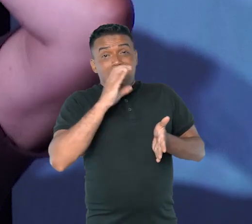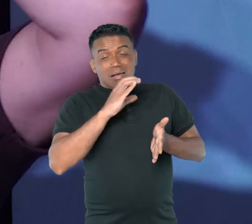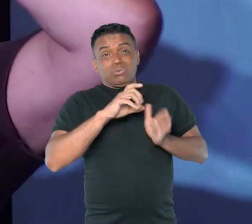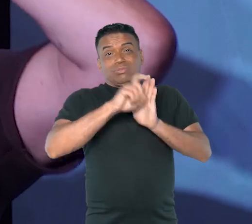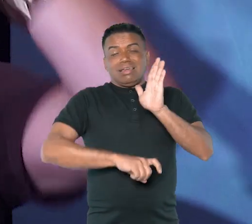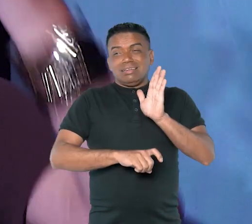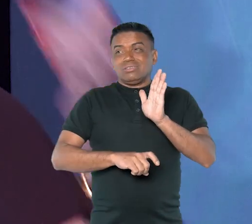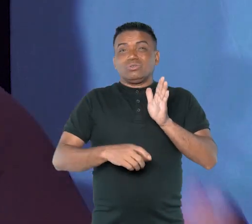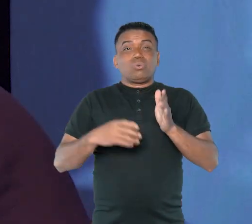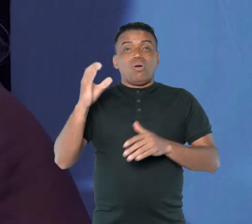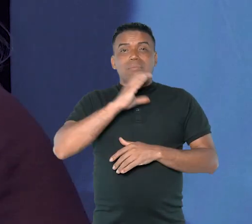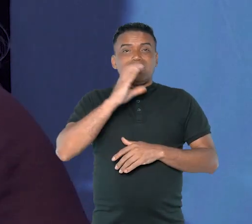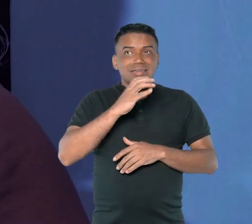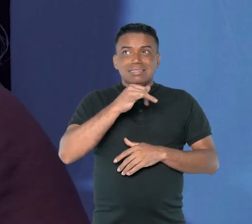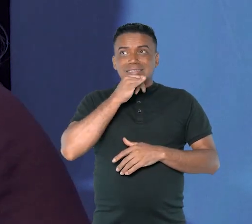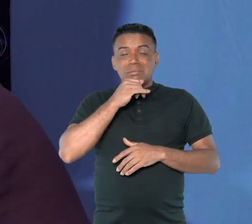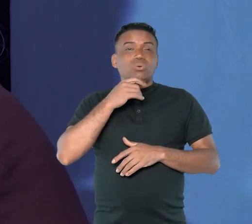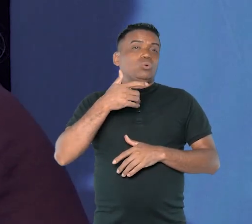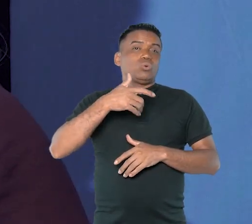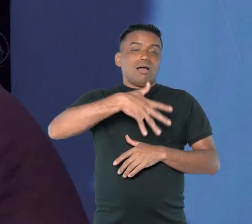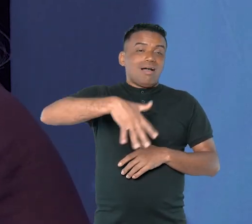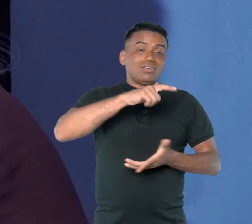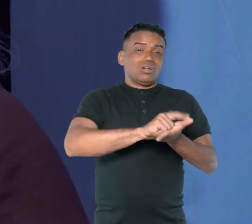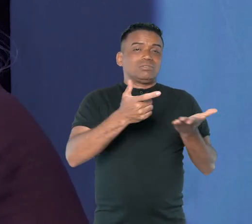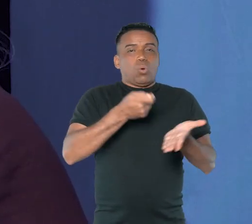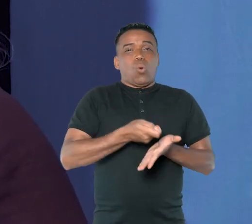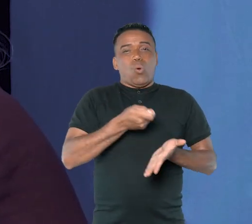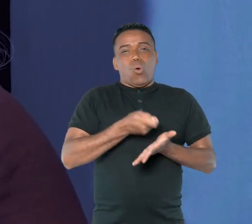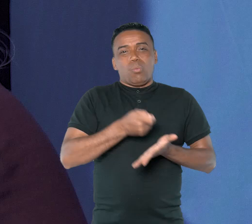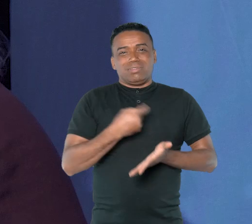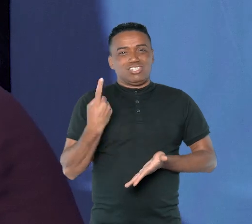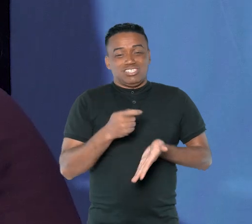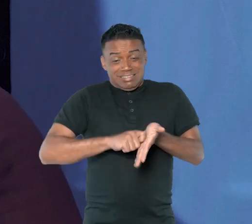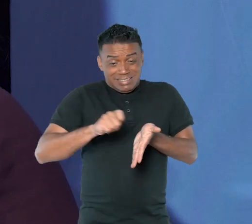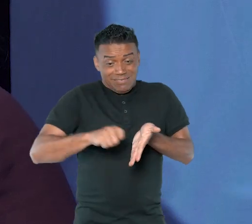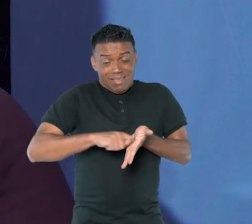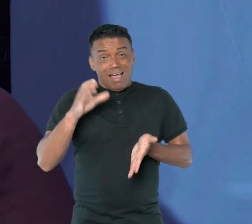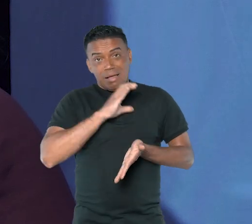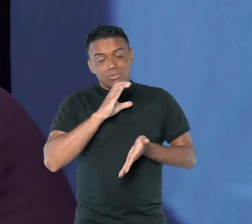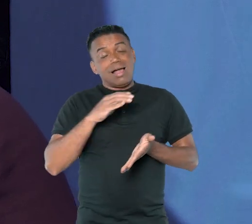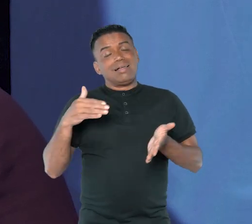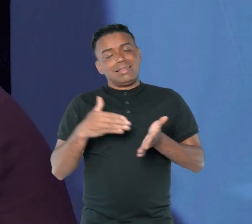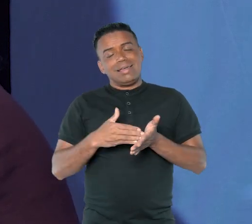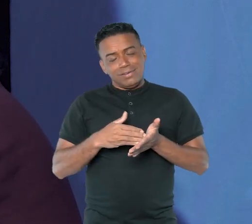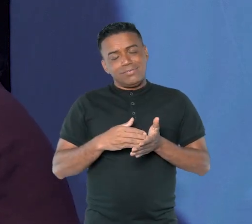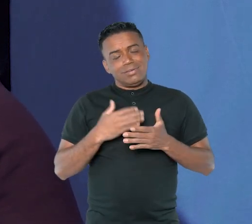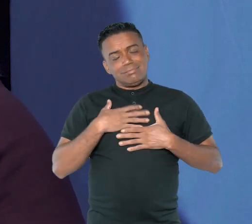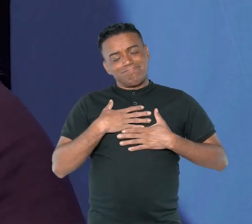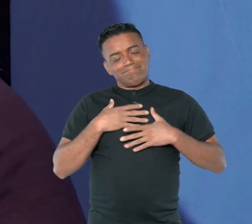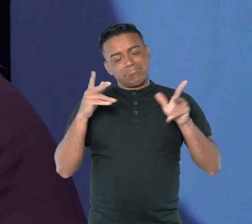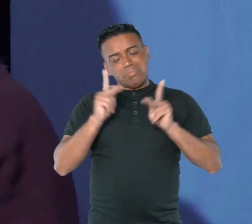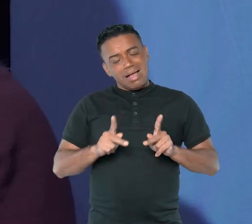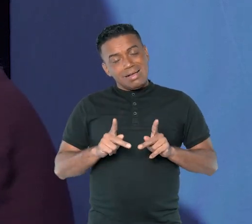E acho que isso é um drama de todo jornalista, né? De alguma forma. Até que a gente fica em paz com isso e faz o melhor possível,